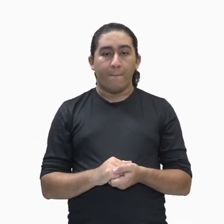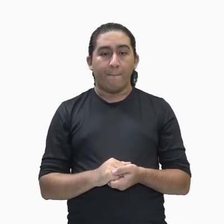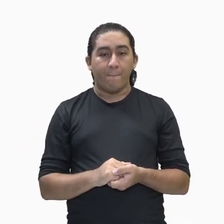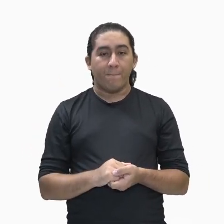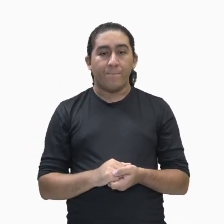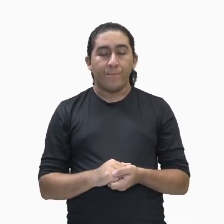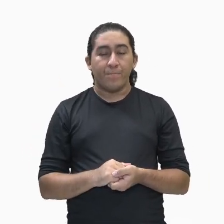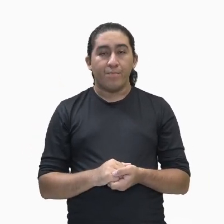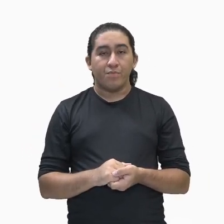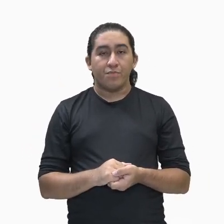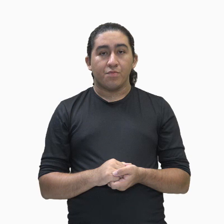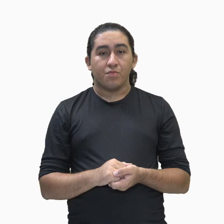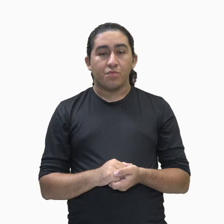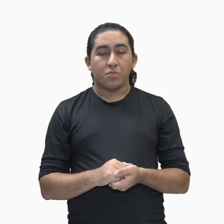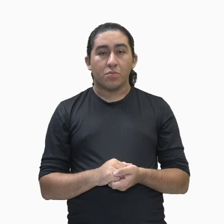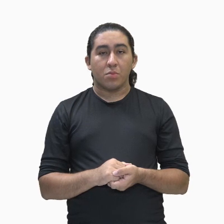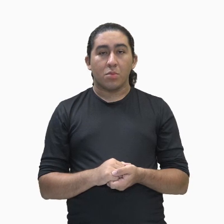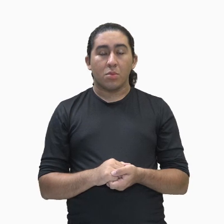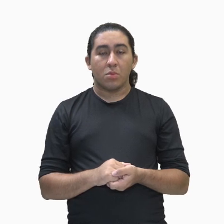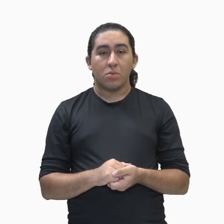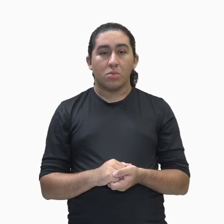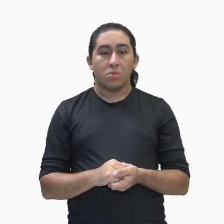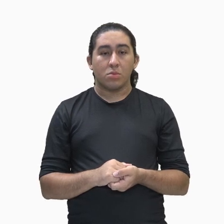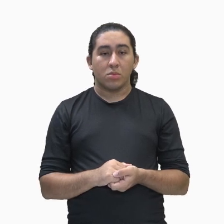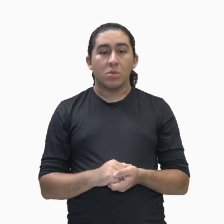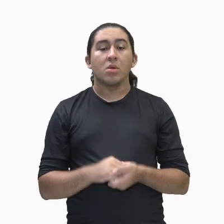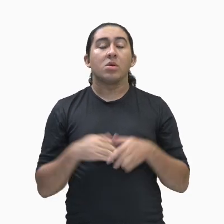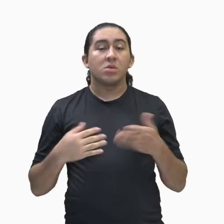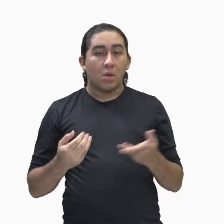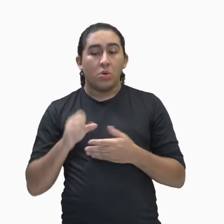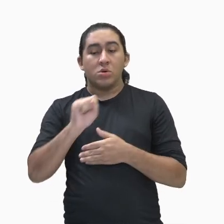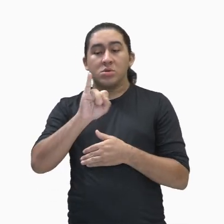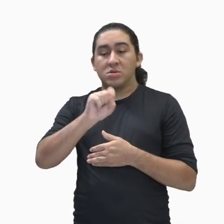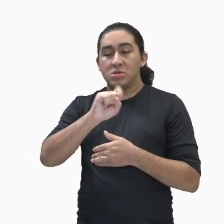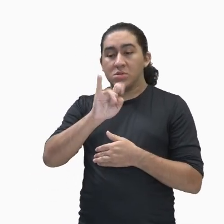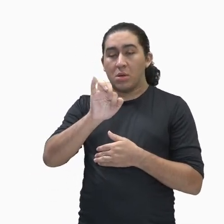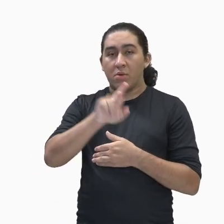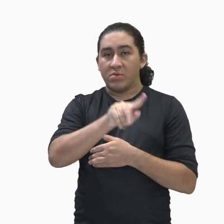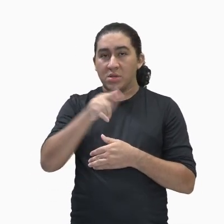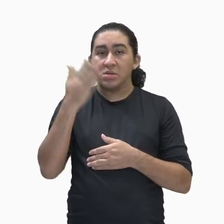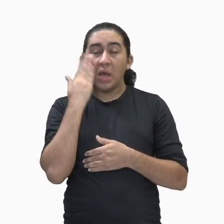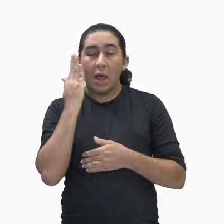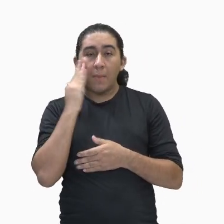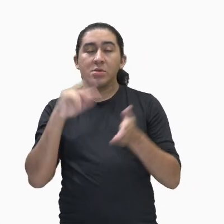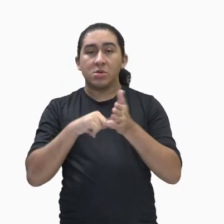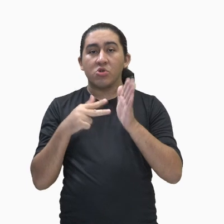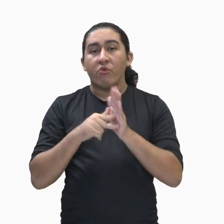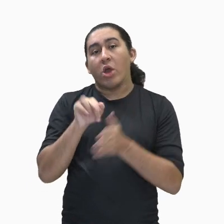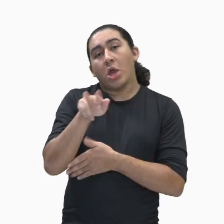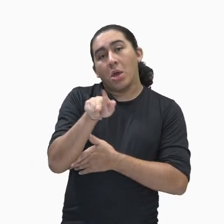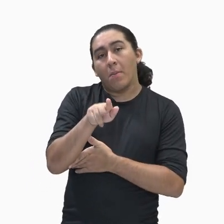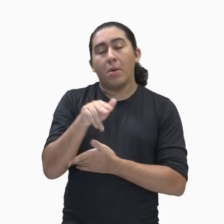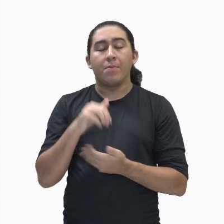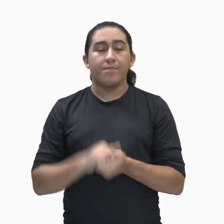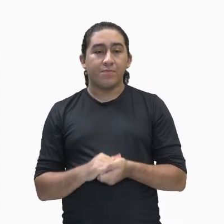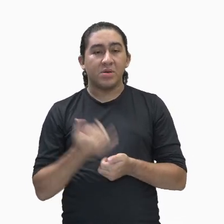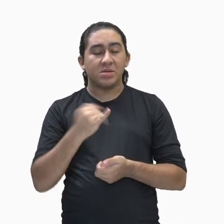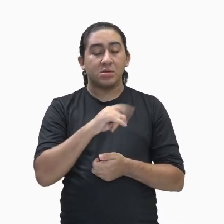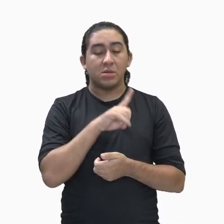Então, eles são quem em relação a ela? Eles são stepson. Então, enteado.